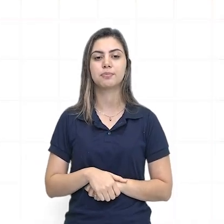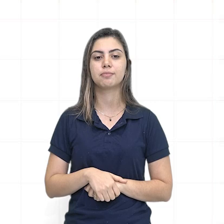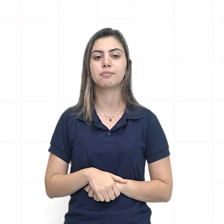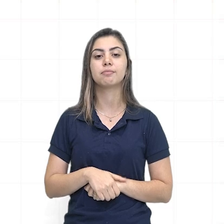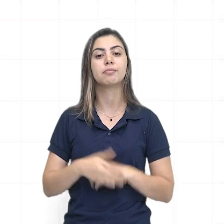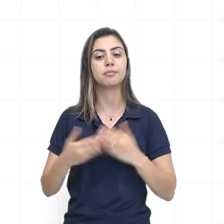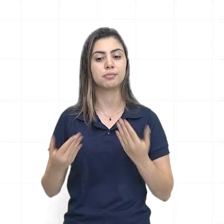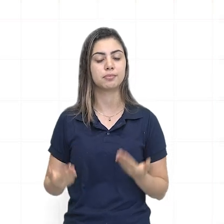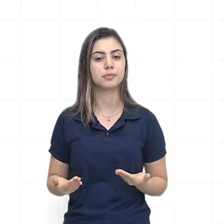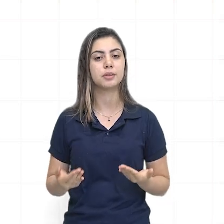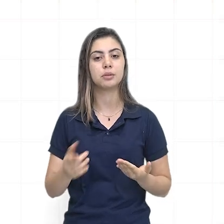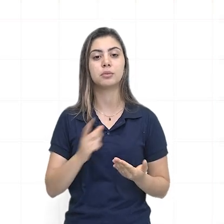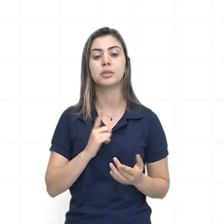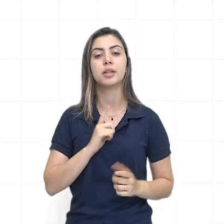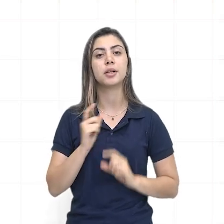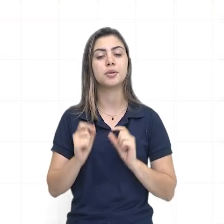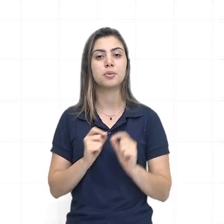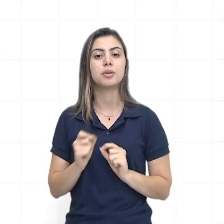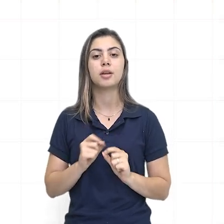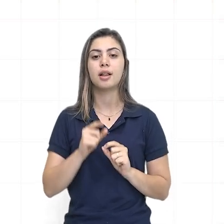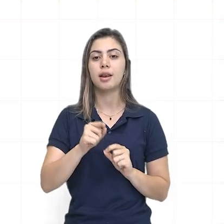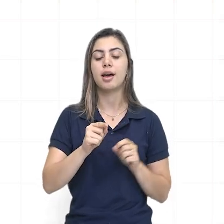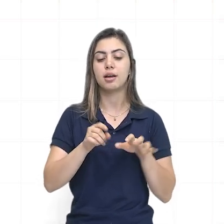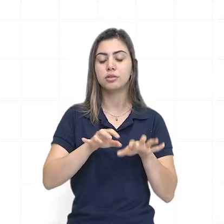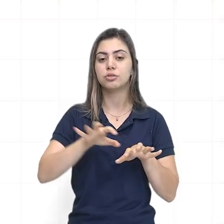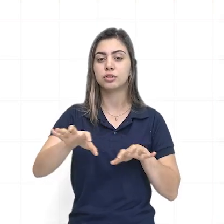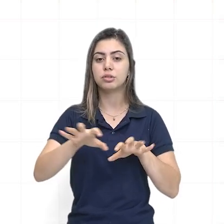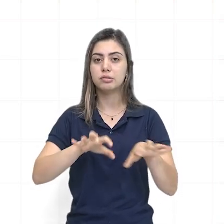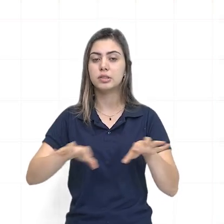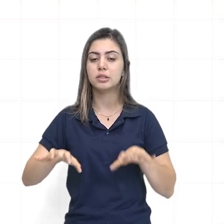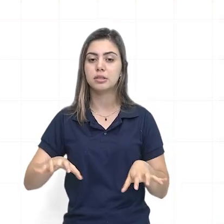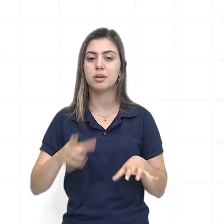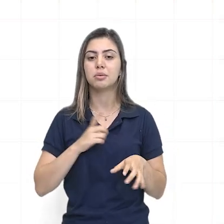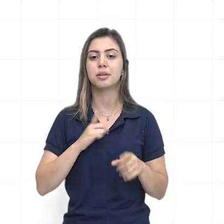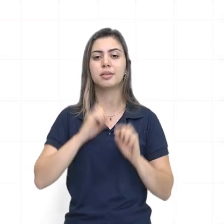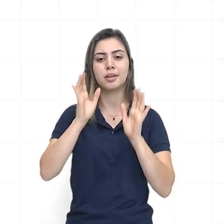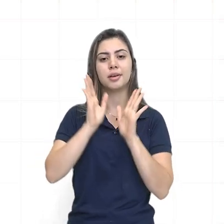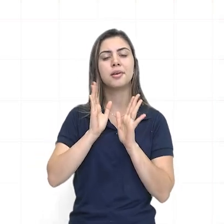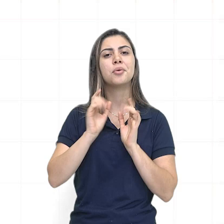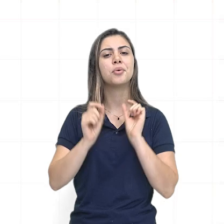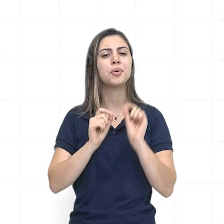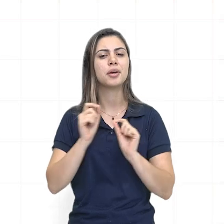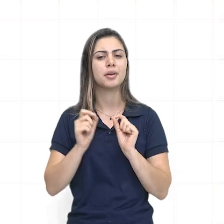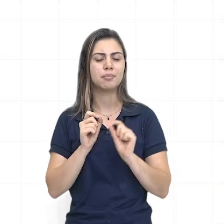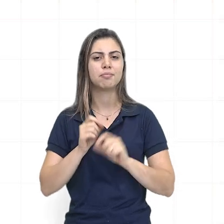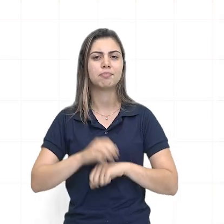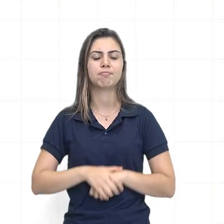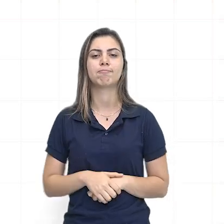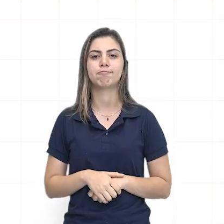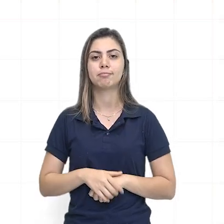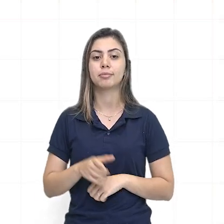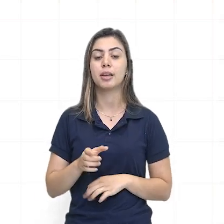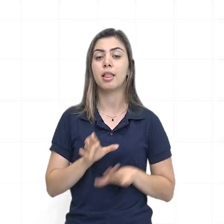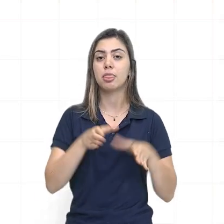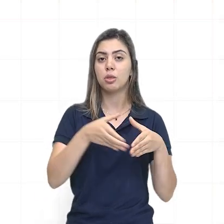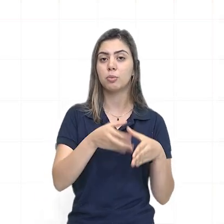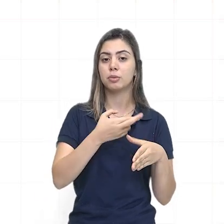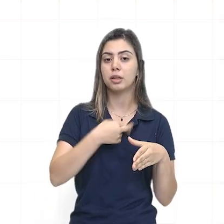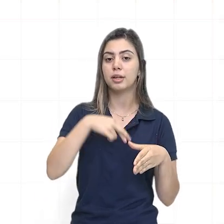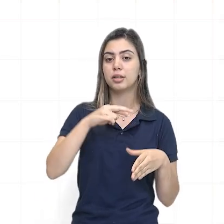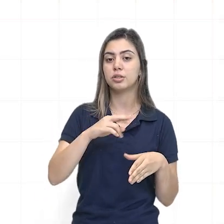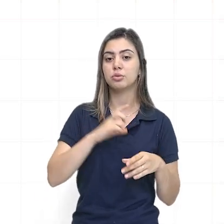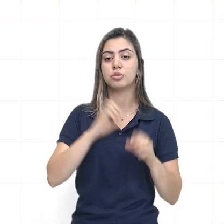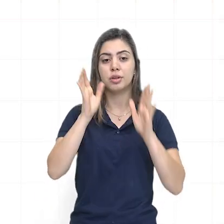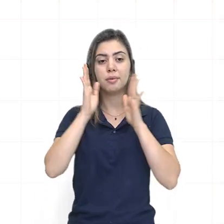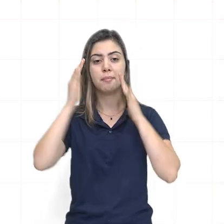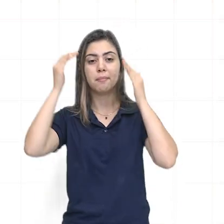Haviam justamente, né, essas divisões entre os cleros, havia essas divisões dentro do clero, né, entre